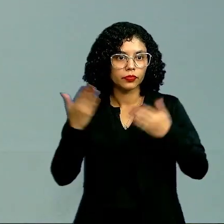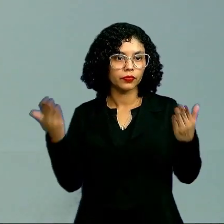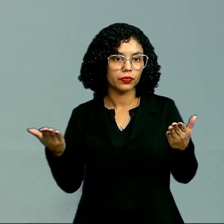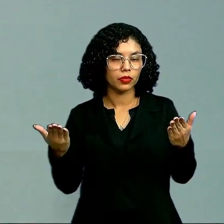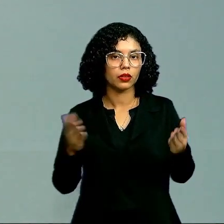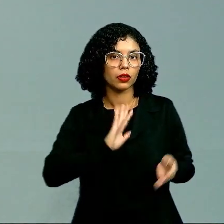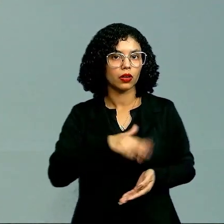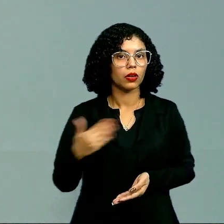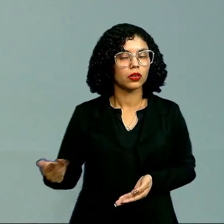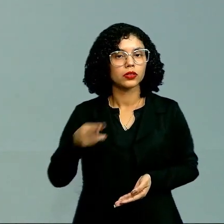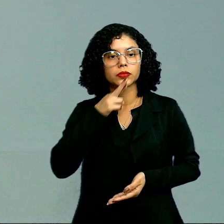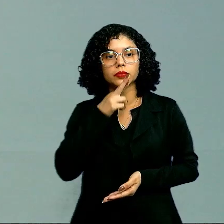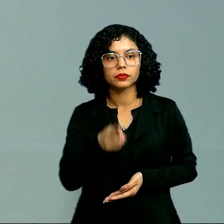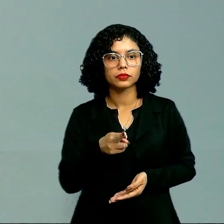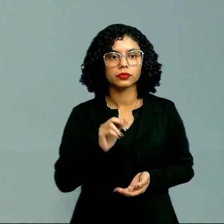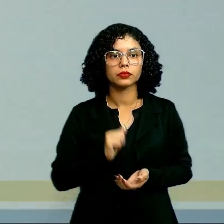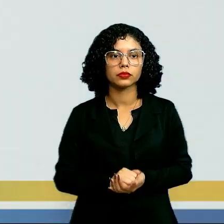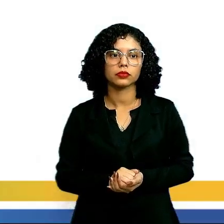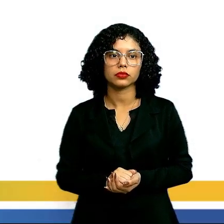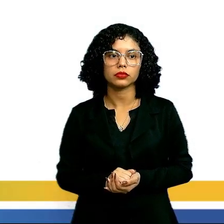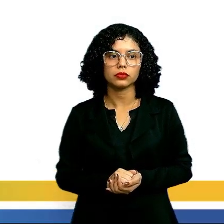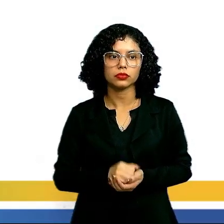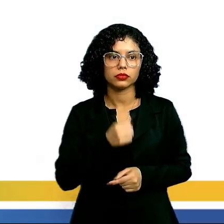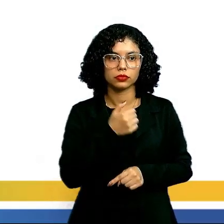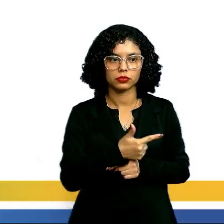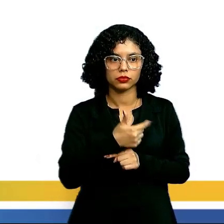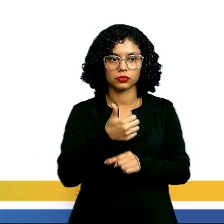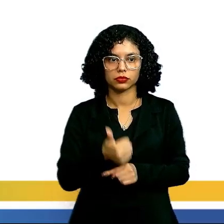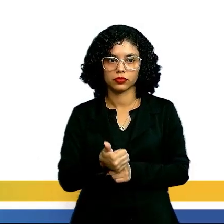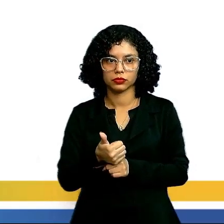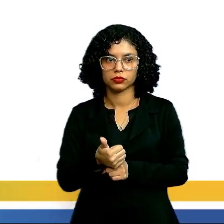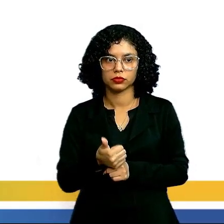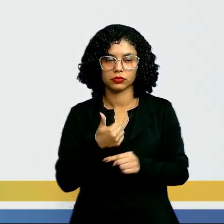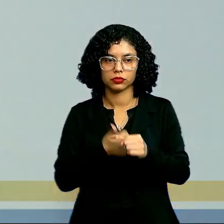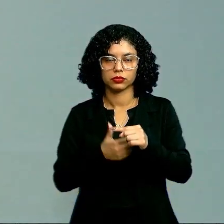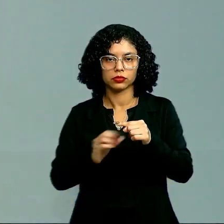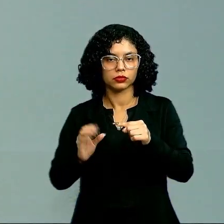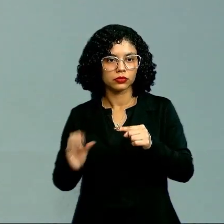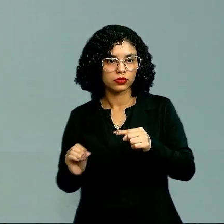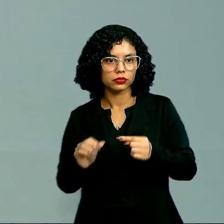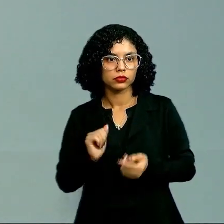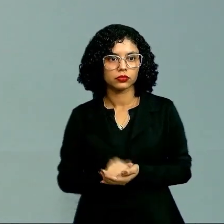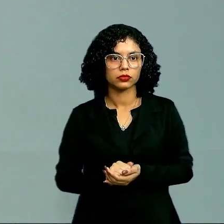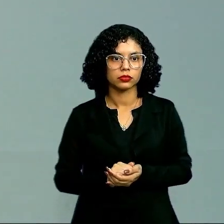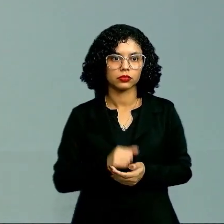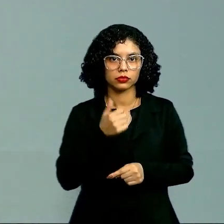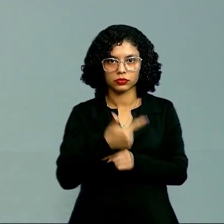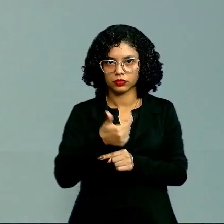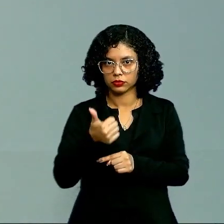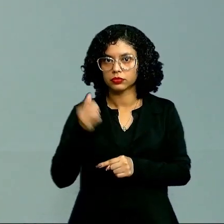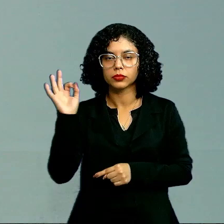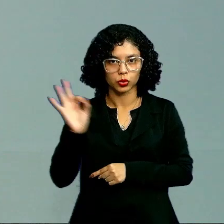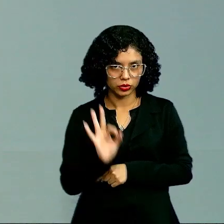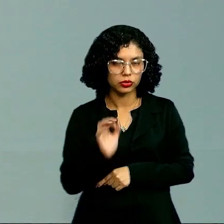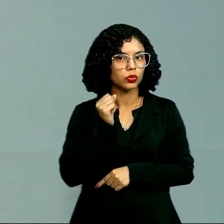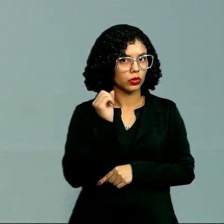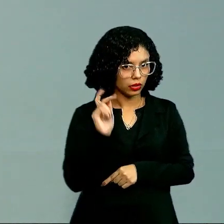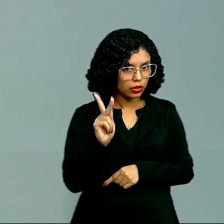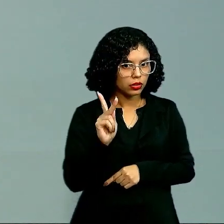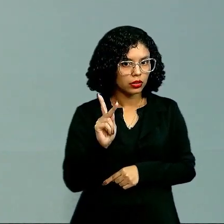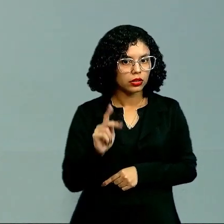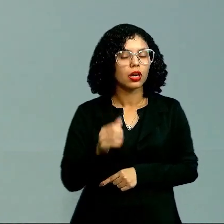Pessoal, quando eu estou falando ali 21 sobre 100, é 21%,